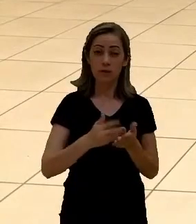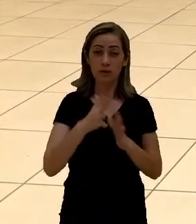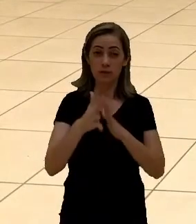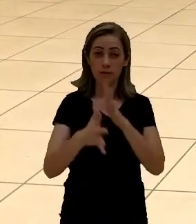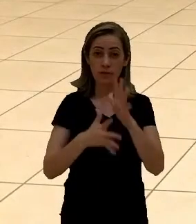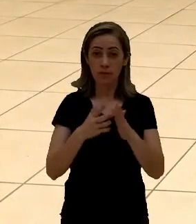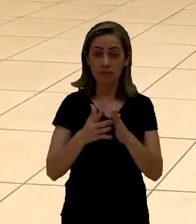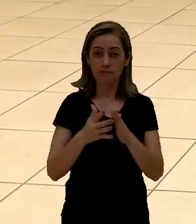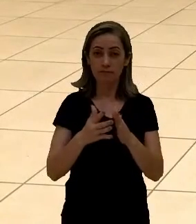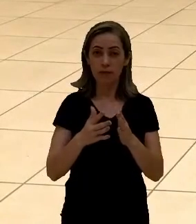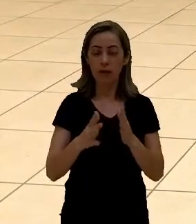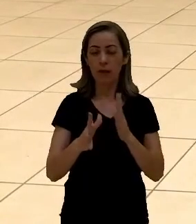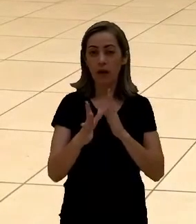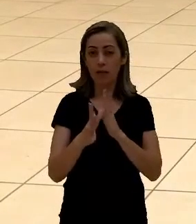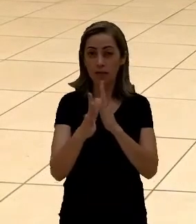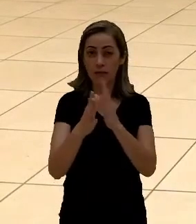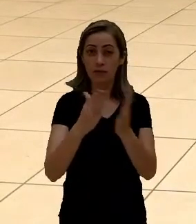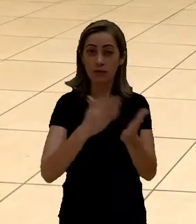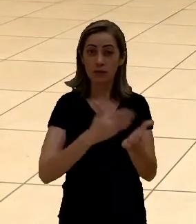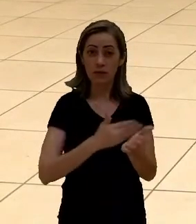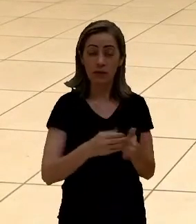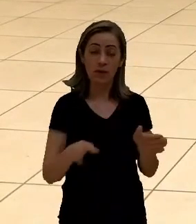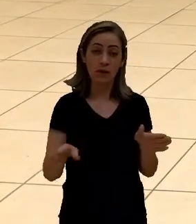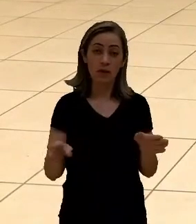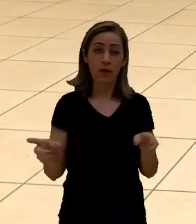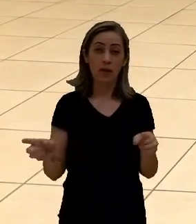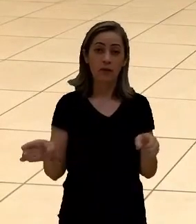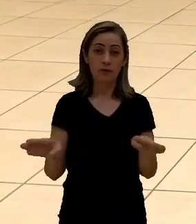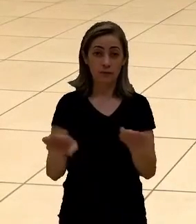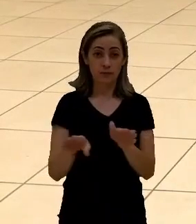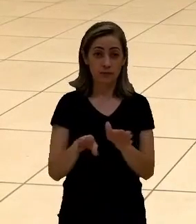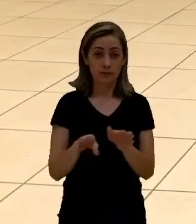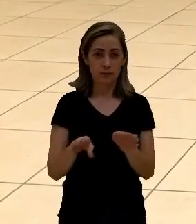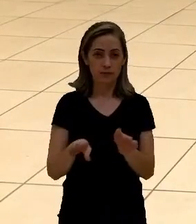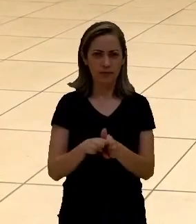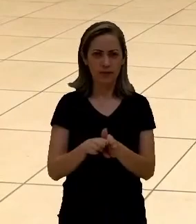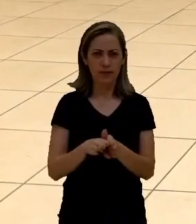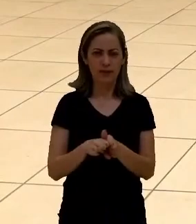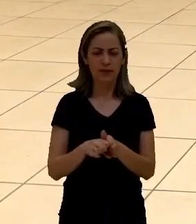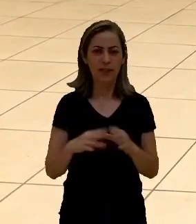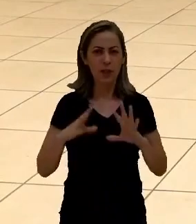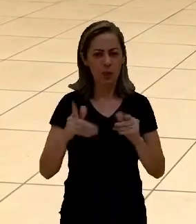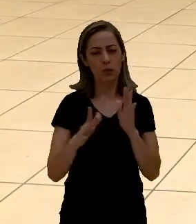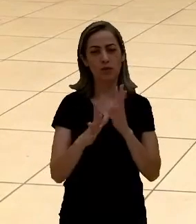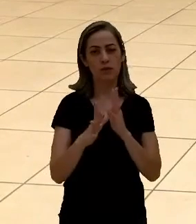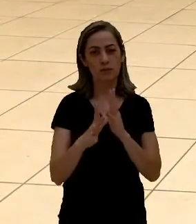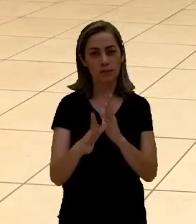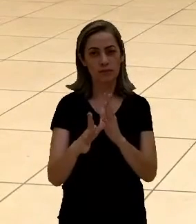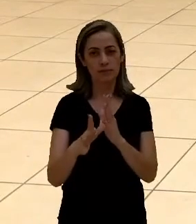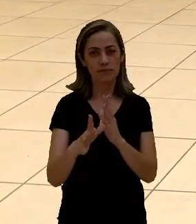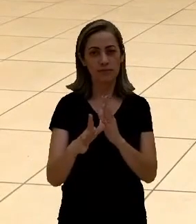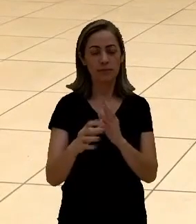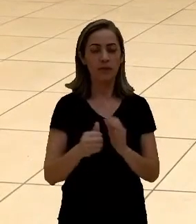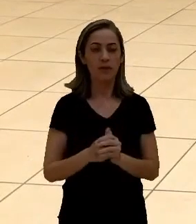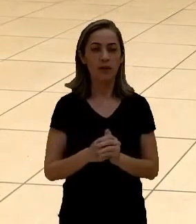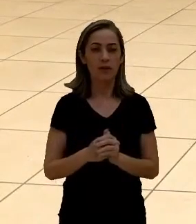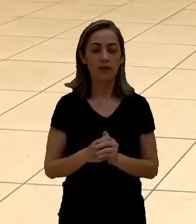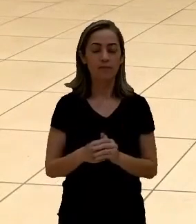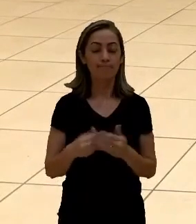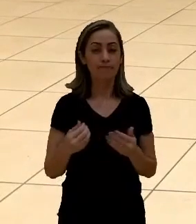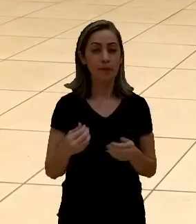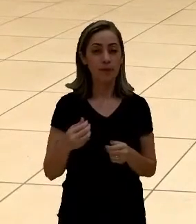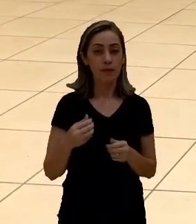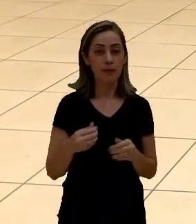procissão de entrada ela fecha Tod todas as procissões inclusive daquela que chegou atrasada né